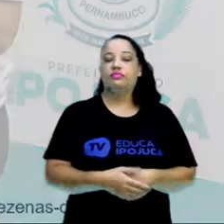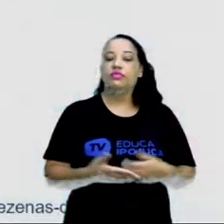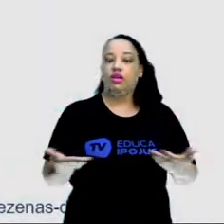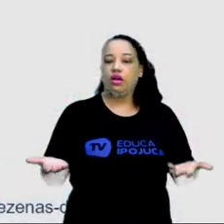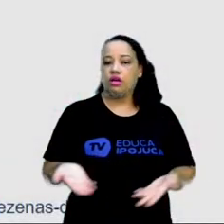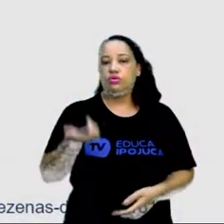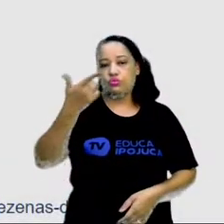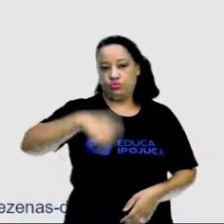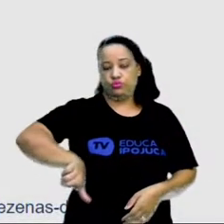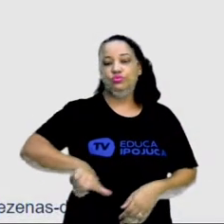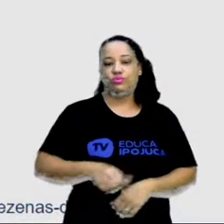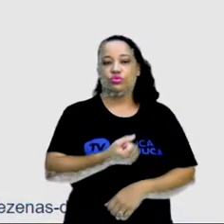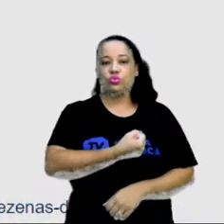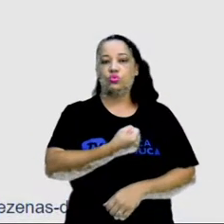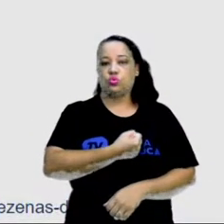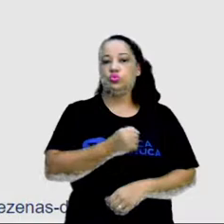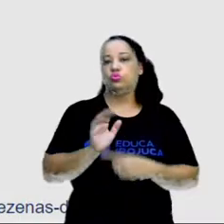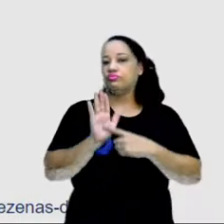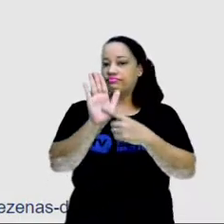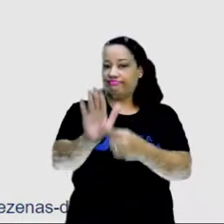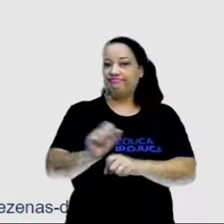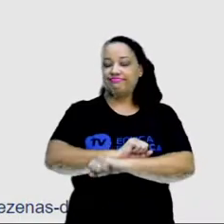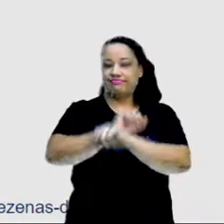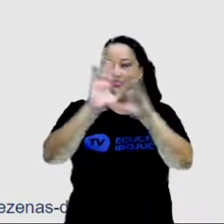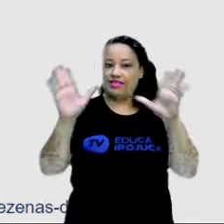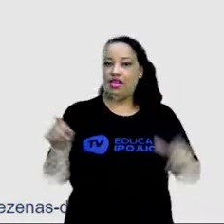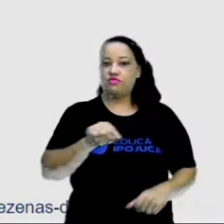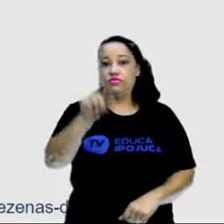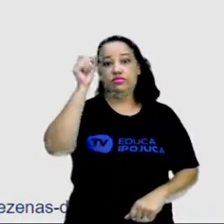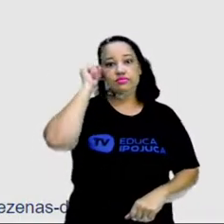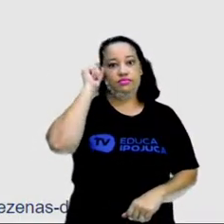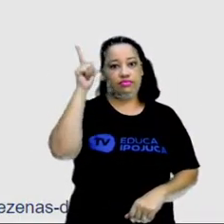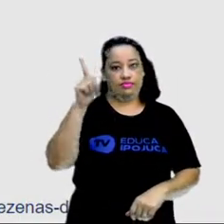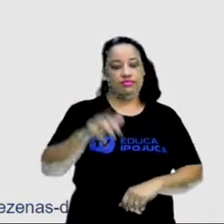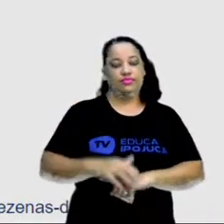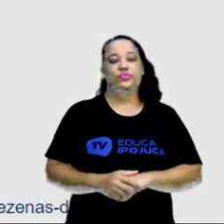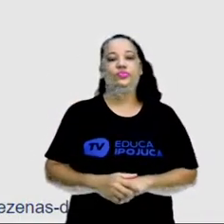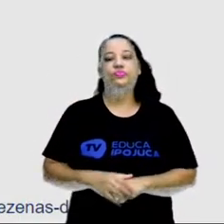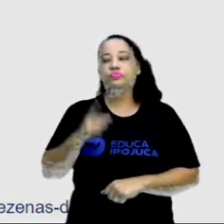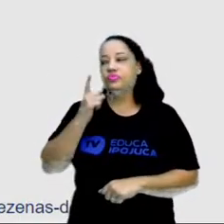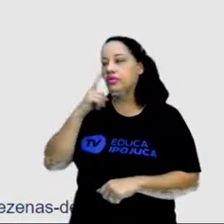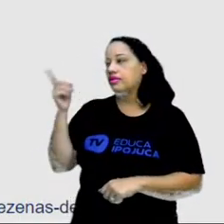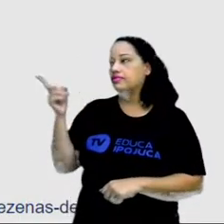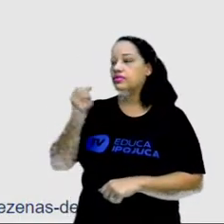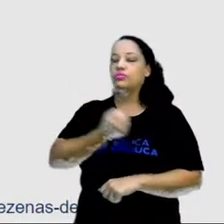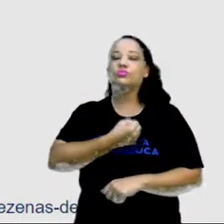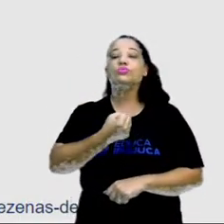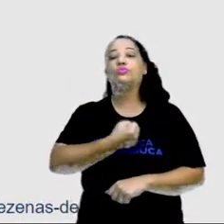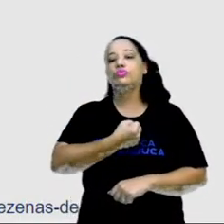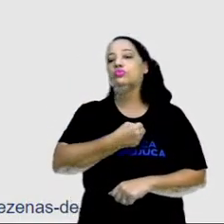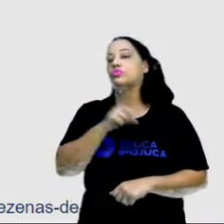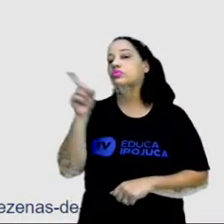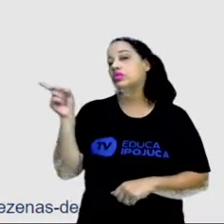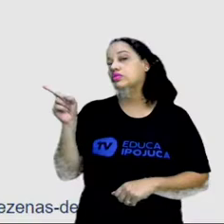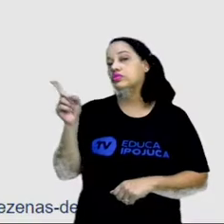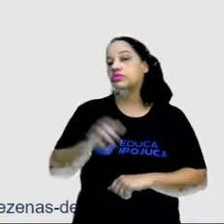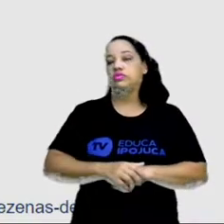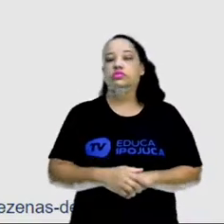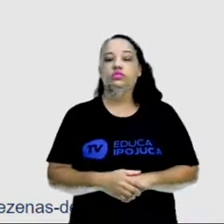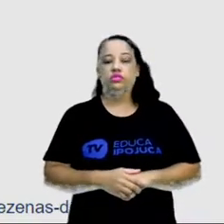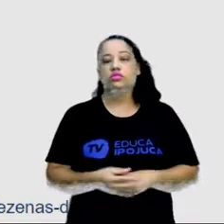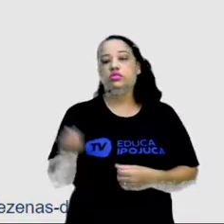Mais um número bem explícito aqui para que vocês tenham a ideia. Onde tem aí nesses numerais a